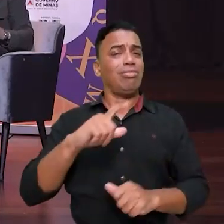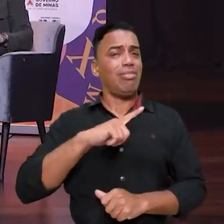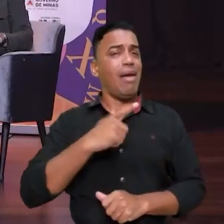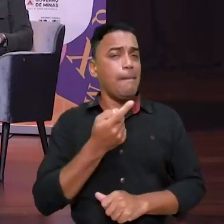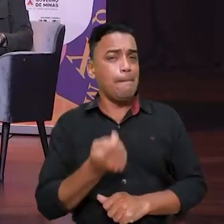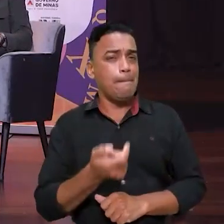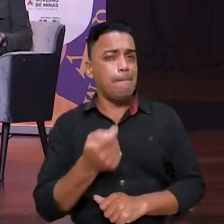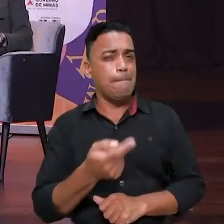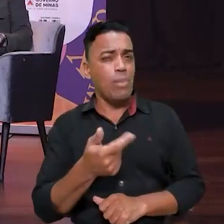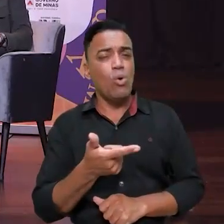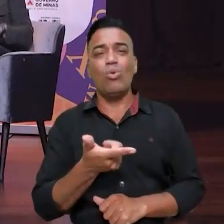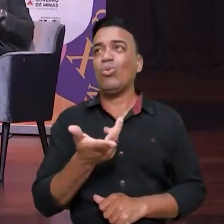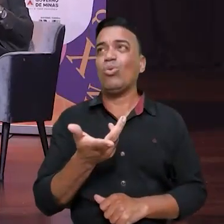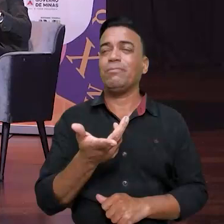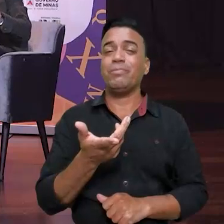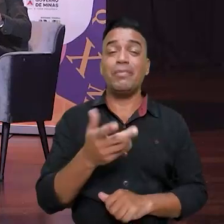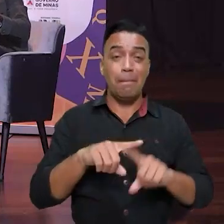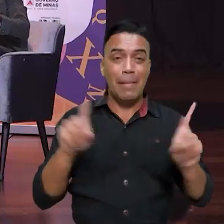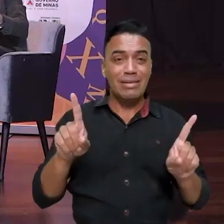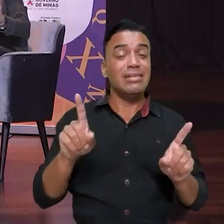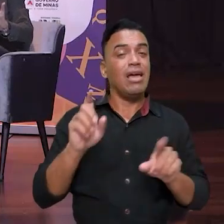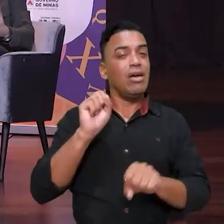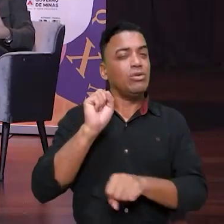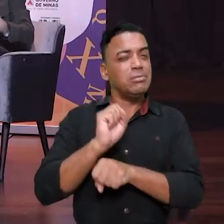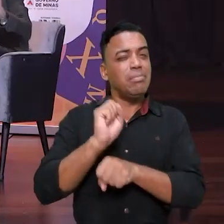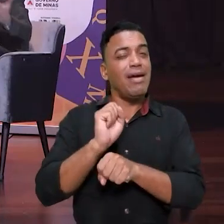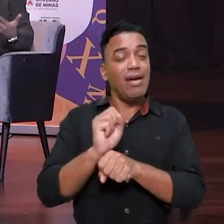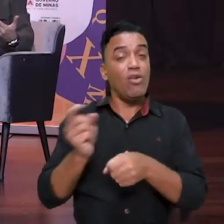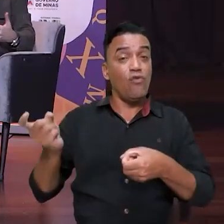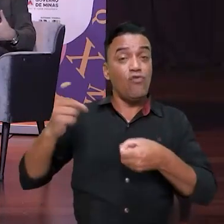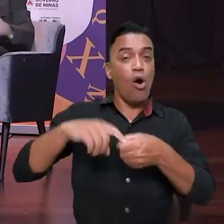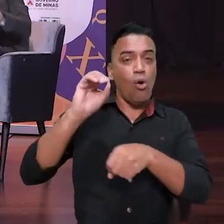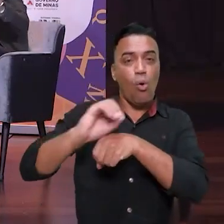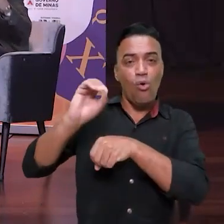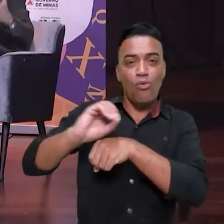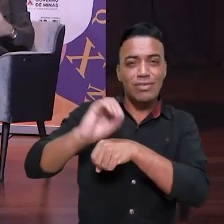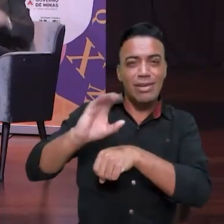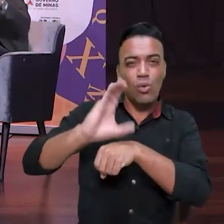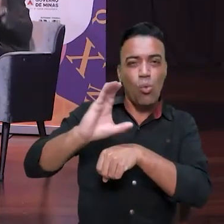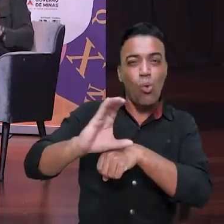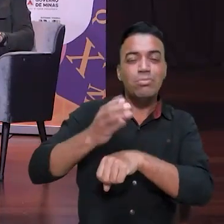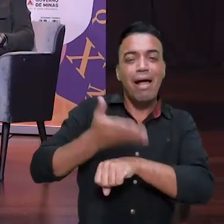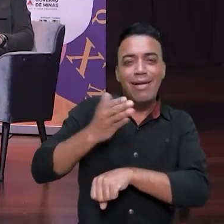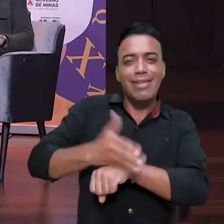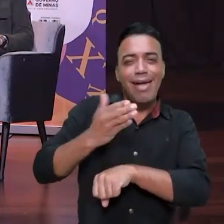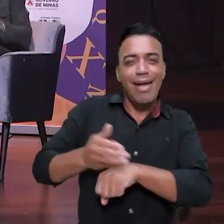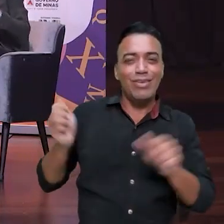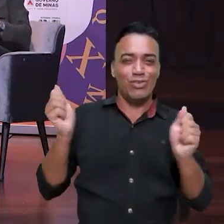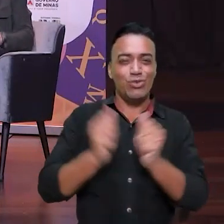um pouco ainda, mas eu espero muito em breve estar de volta com as oficinas para a gente poder exercitar